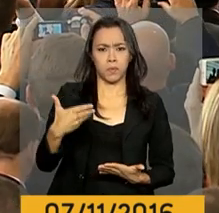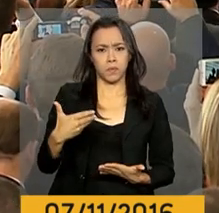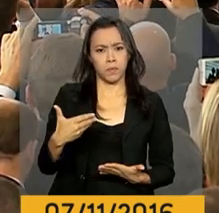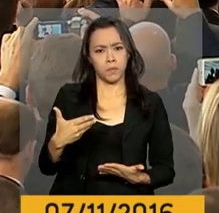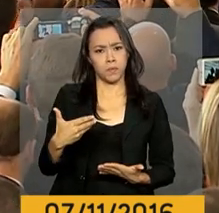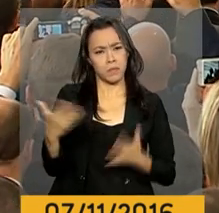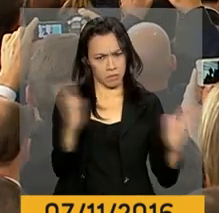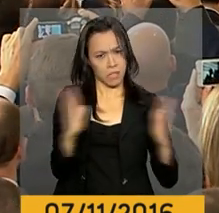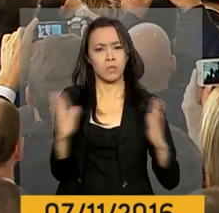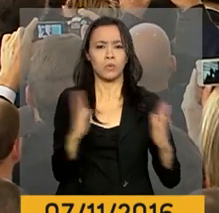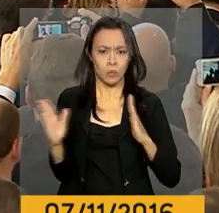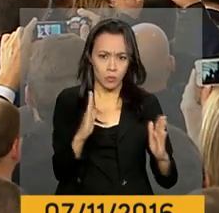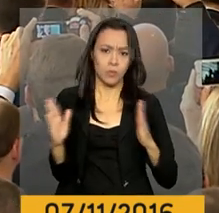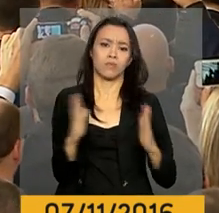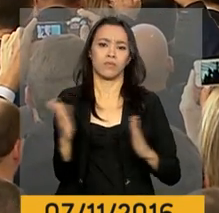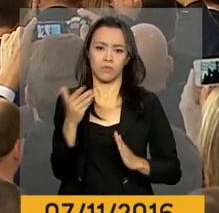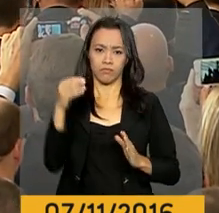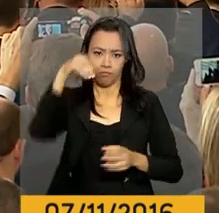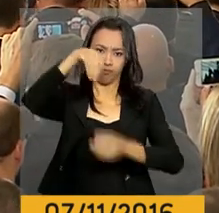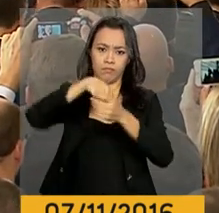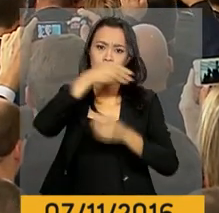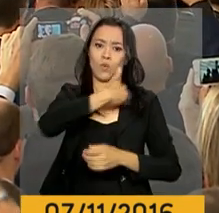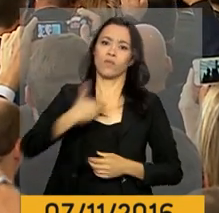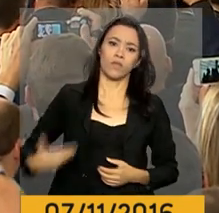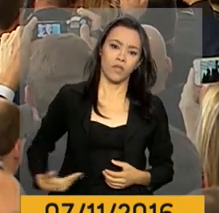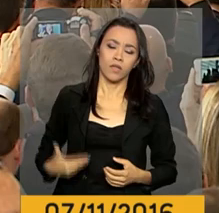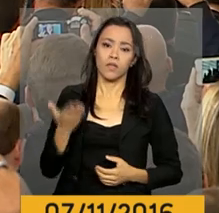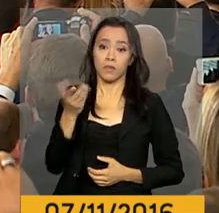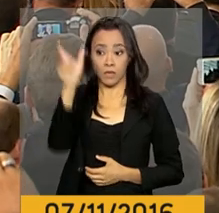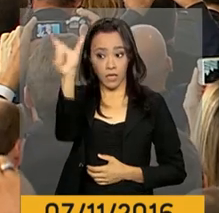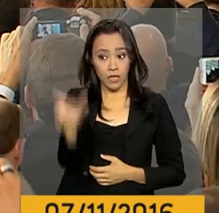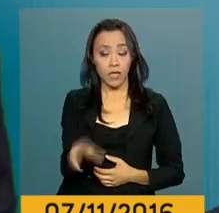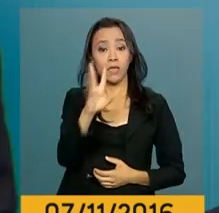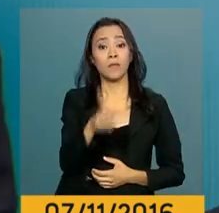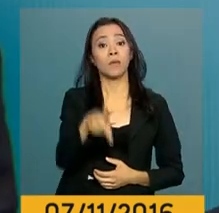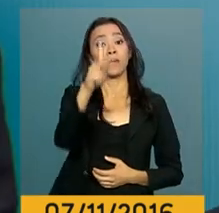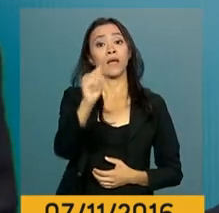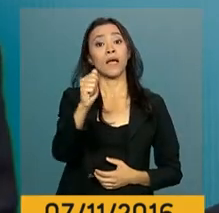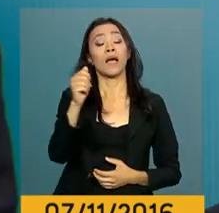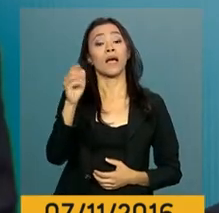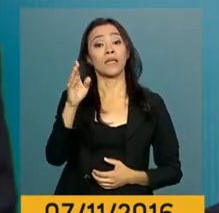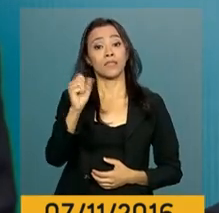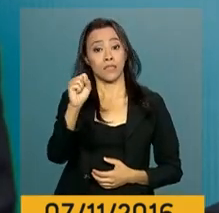breve período de governo, o Kassab tem realizado